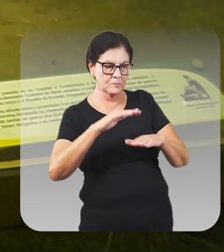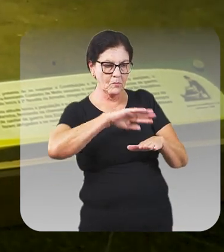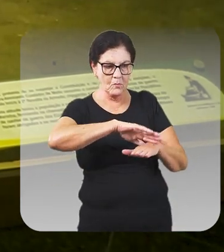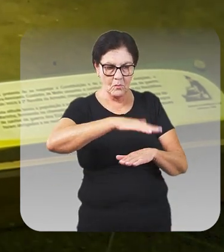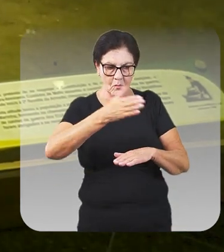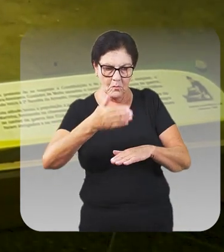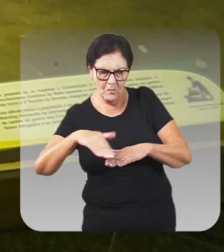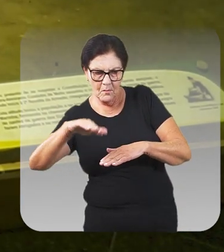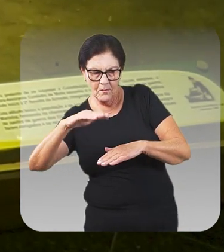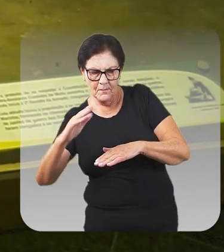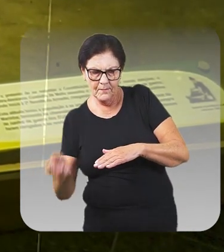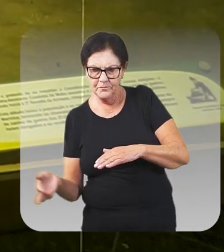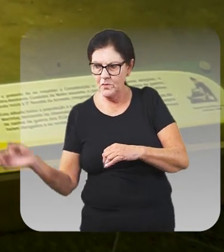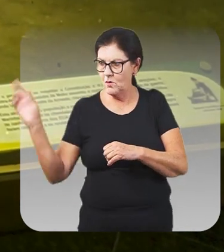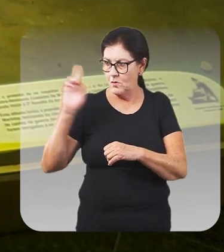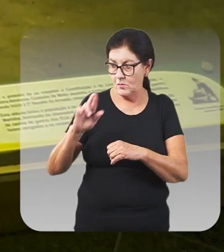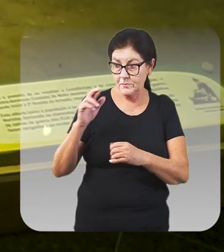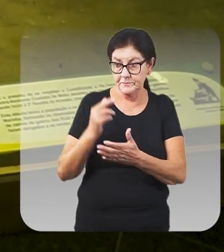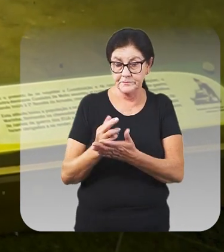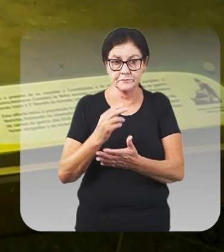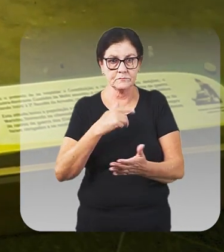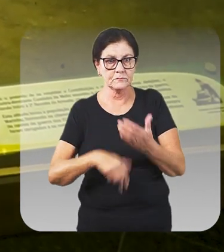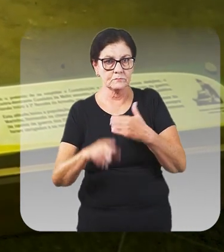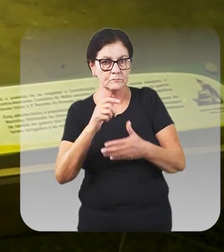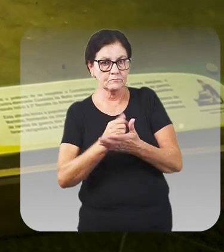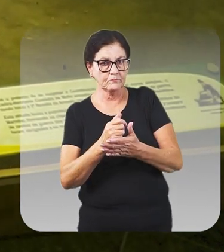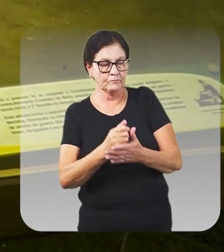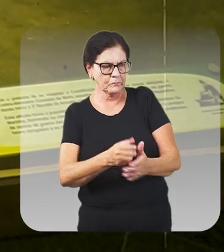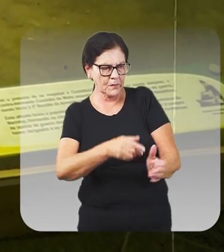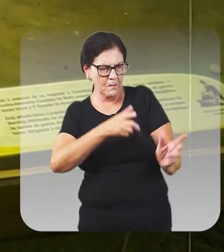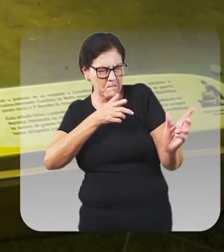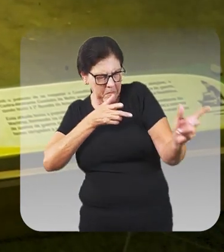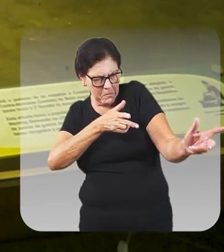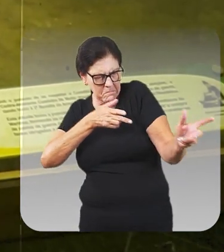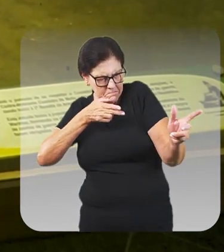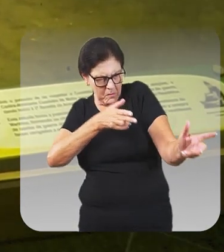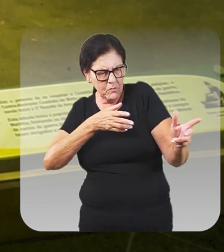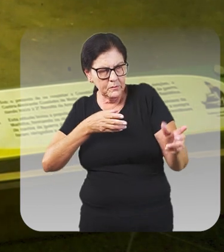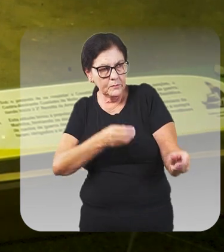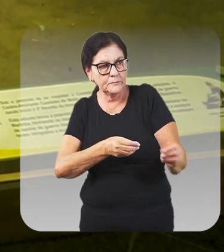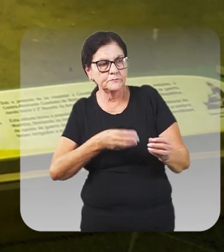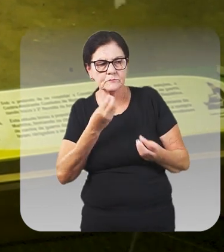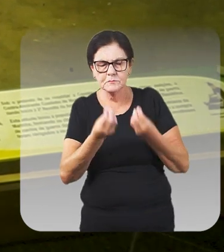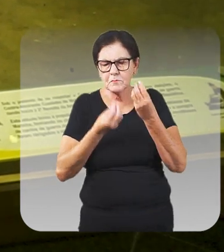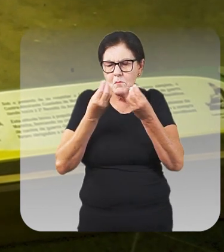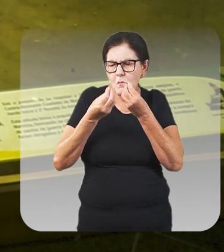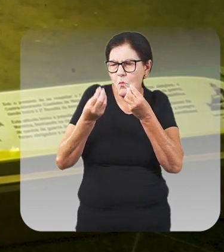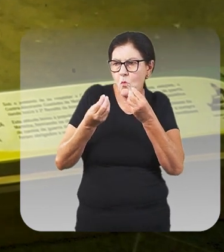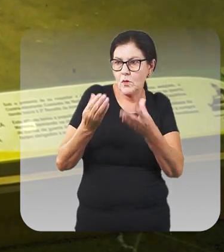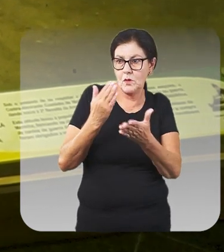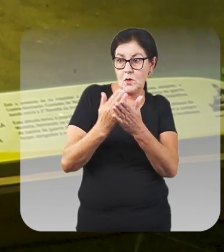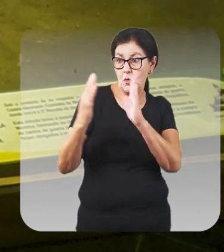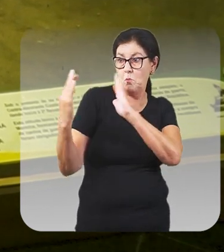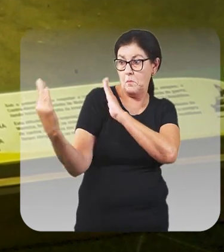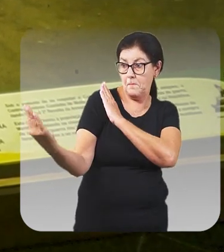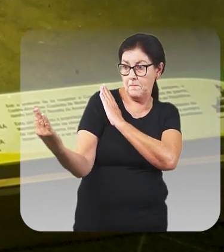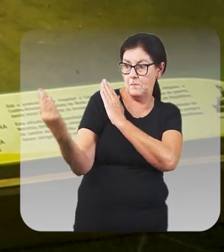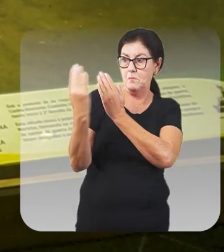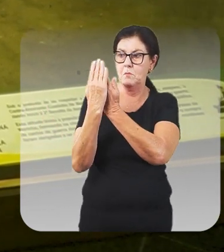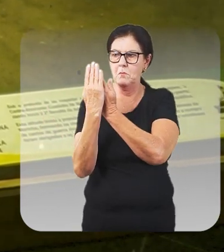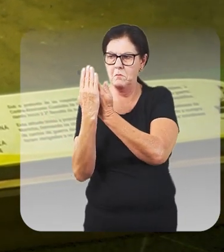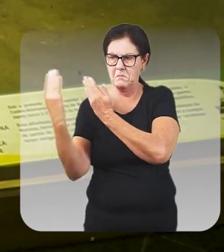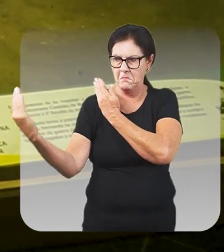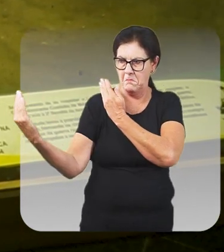à altura da praia, os revoltosos foram recebidos com fogo intenso das tropas legalistas, que estavam em